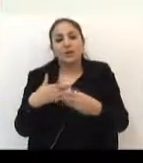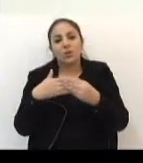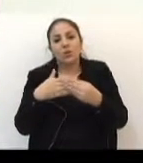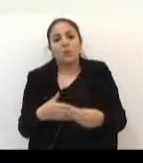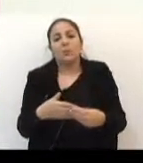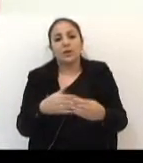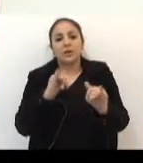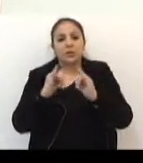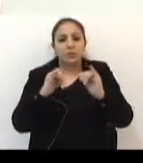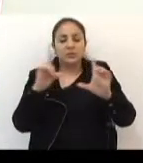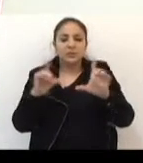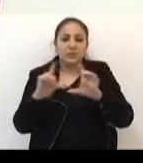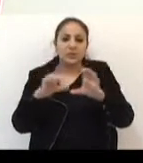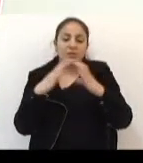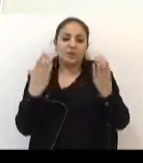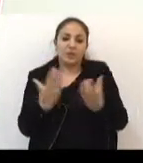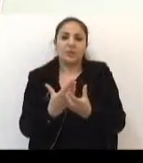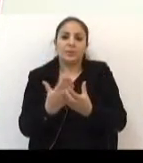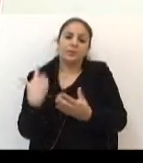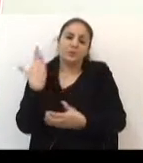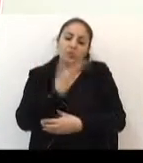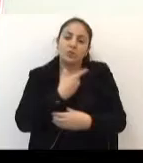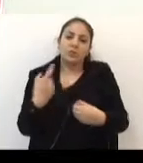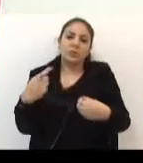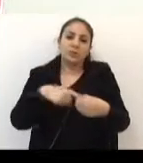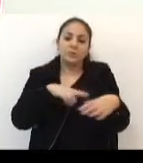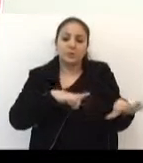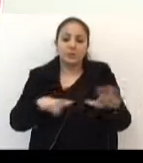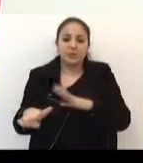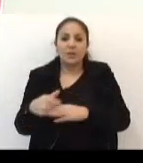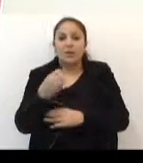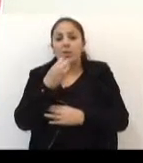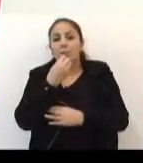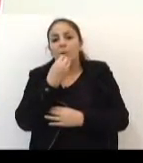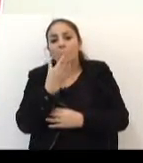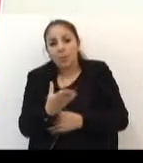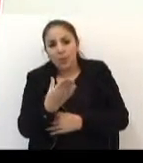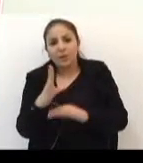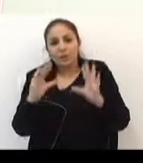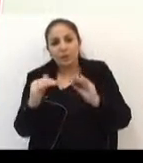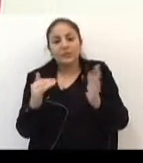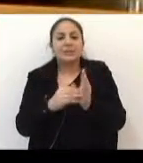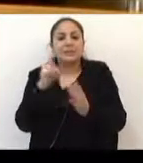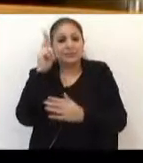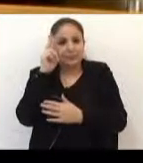da Câmara. Nós retornamos na próxima semana. Uma ótima noite para você e até lá.